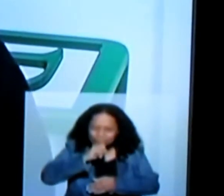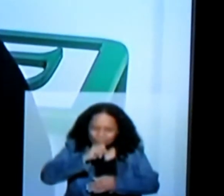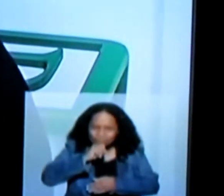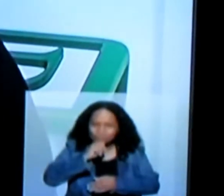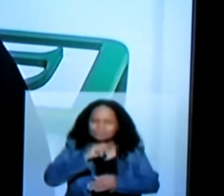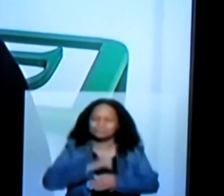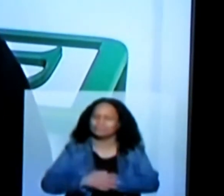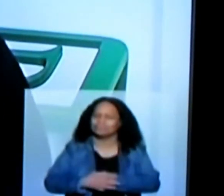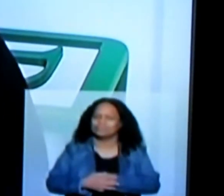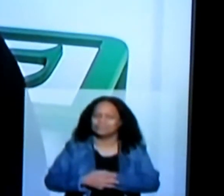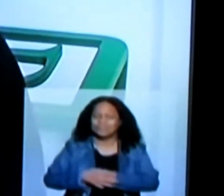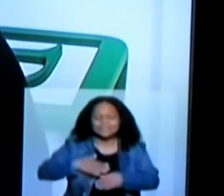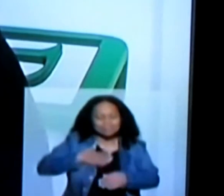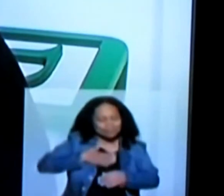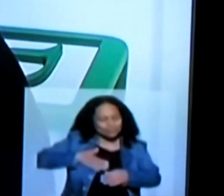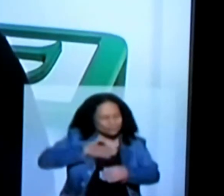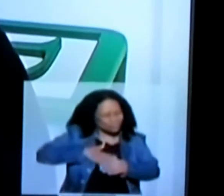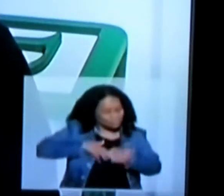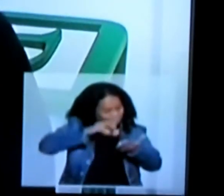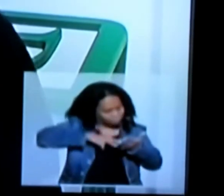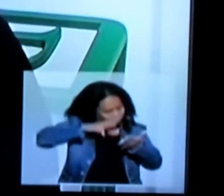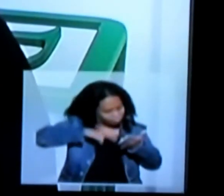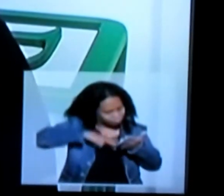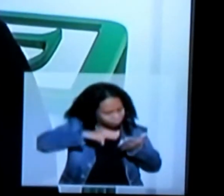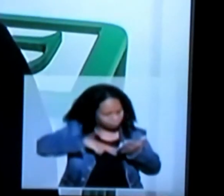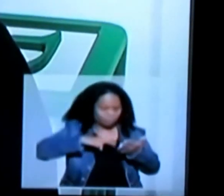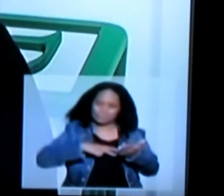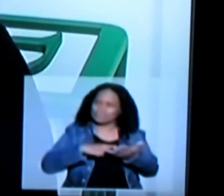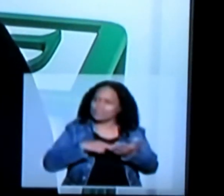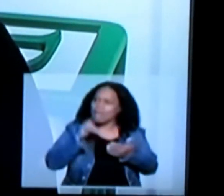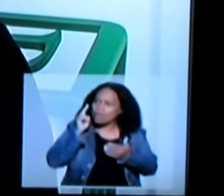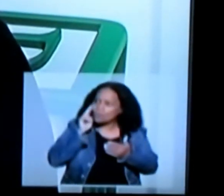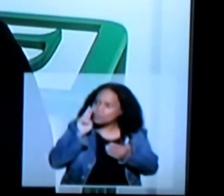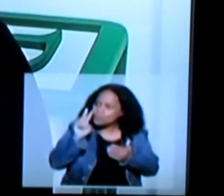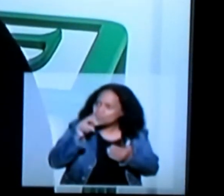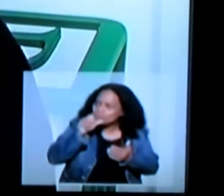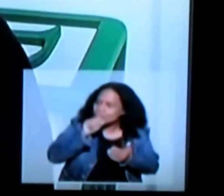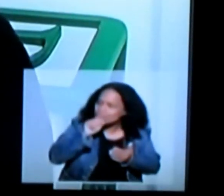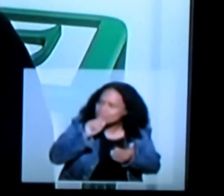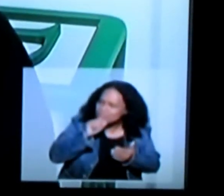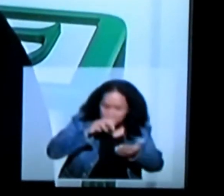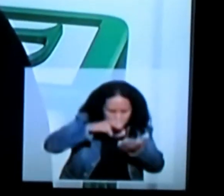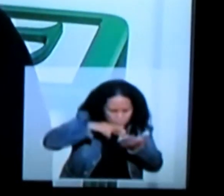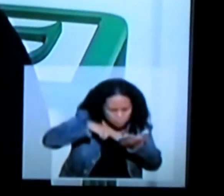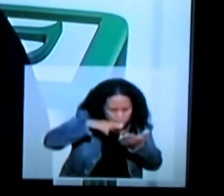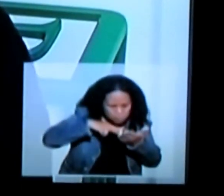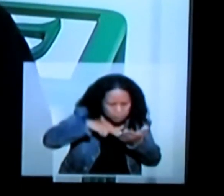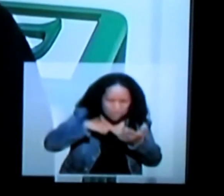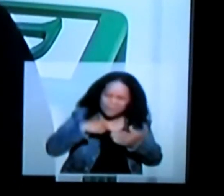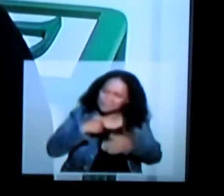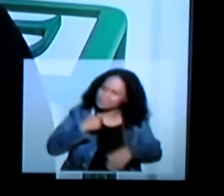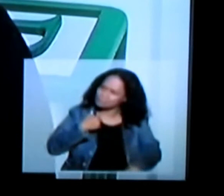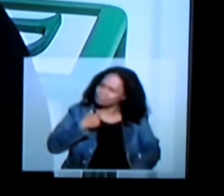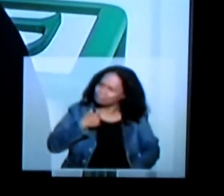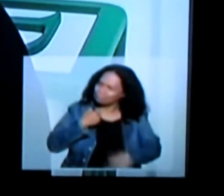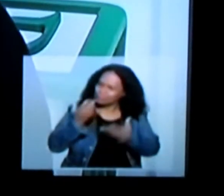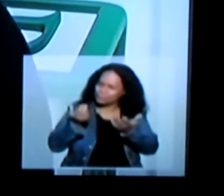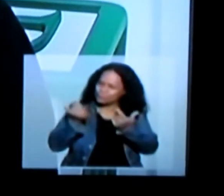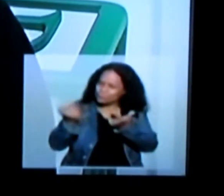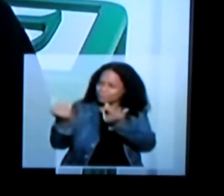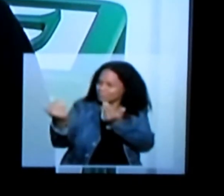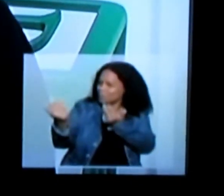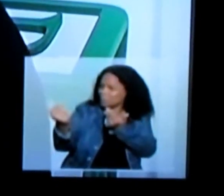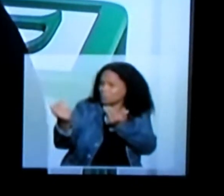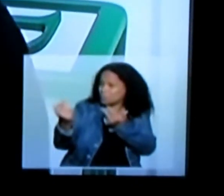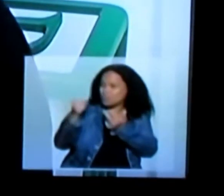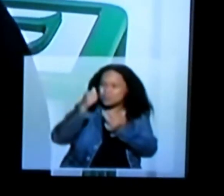era, ela gosta tanto de ler quanto eu. Então, eu sempre a vi lendo muitos de muitos livros. E eu queria ser